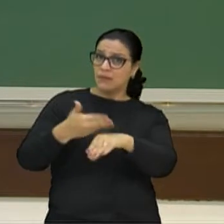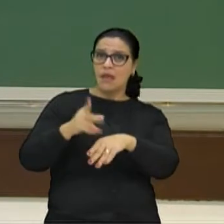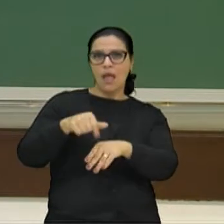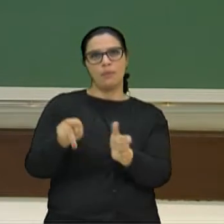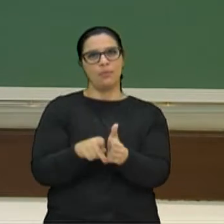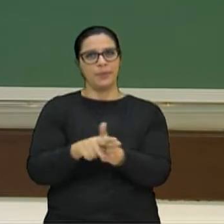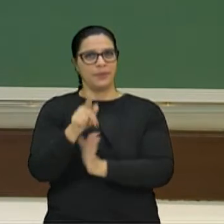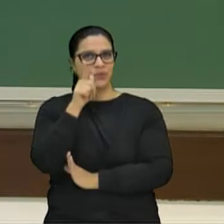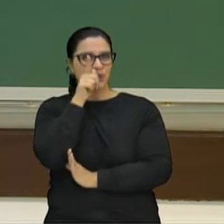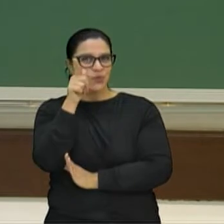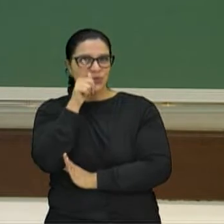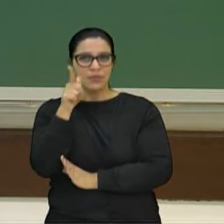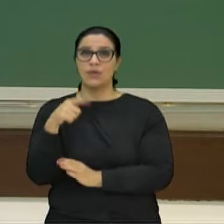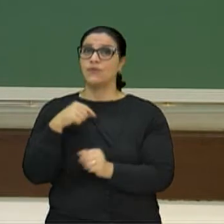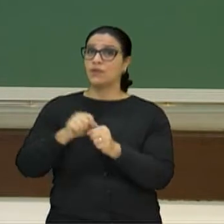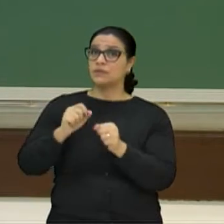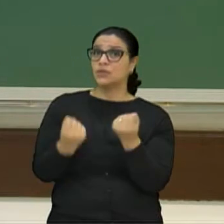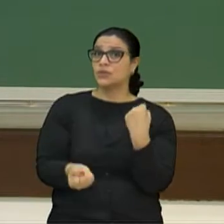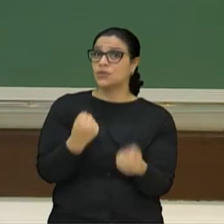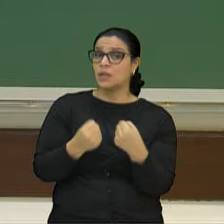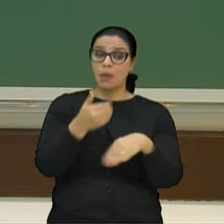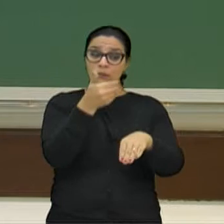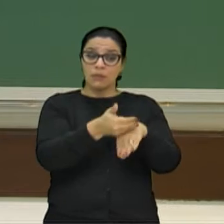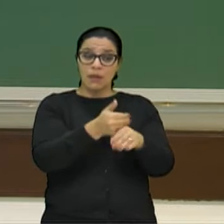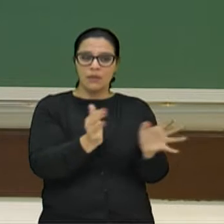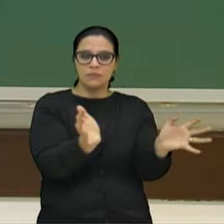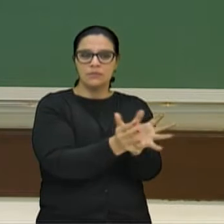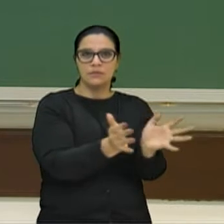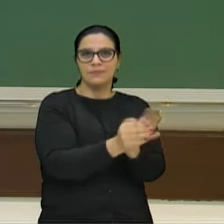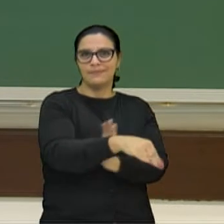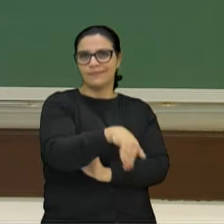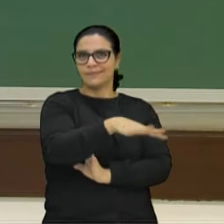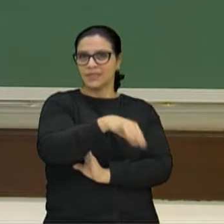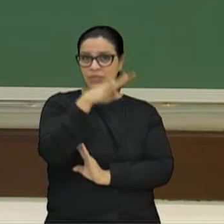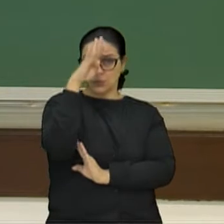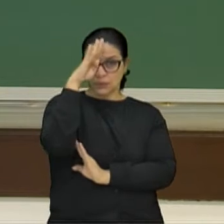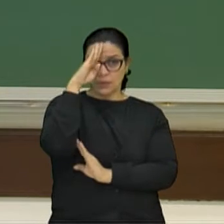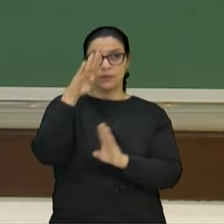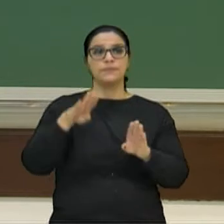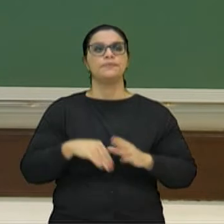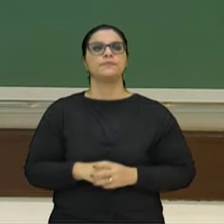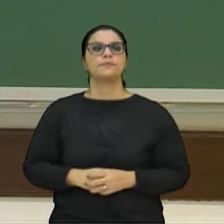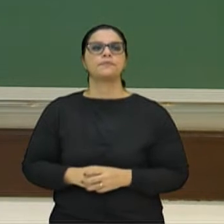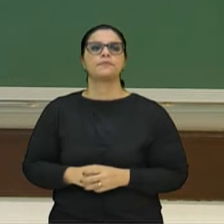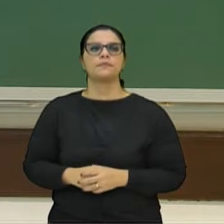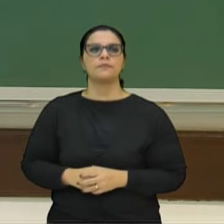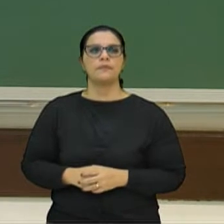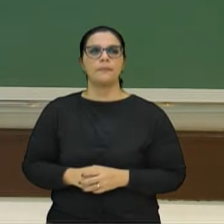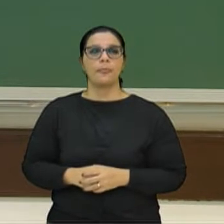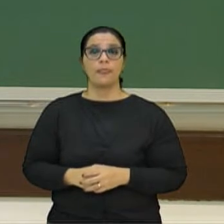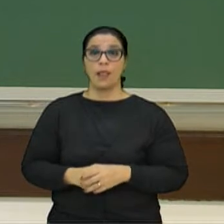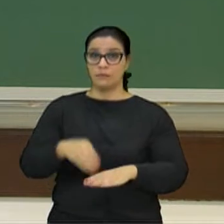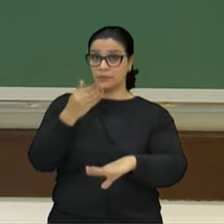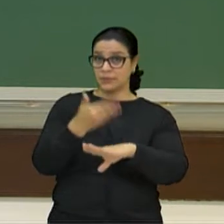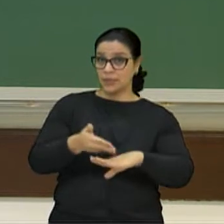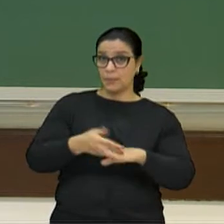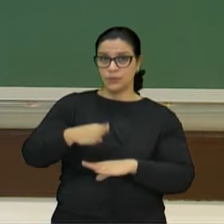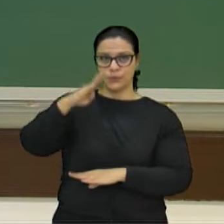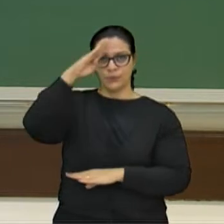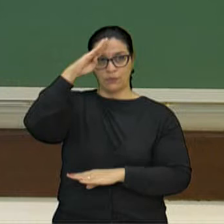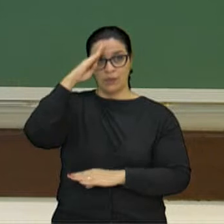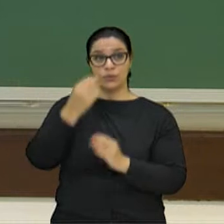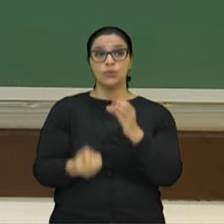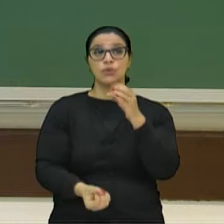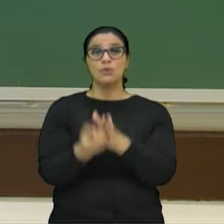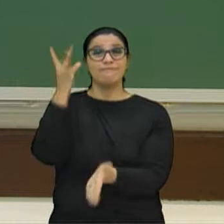pelos gregos para dar treinamento aos soldados. Então, ela foi utilizada como treinamento militar e o seu